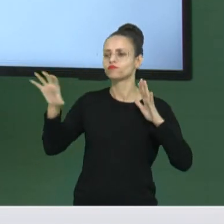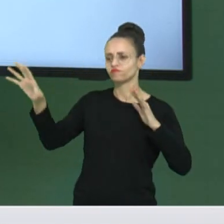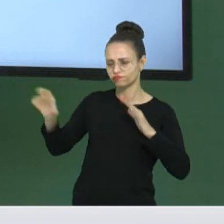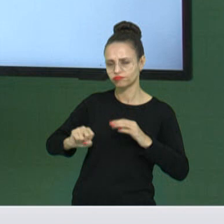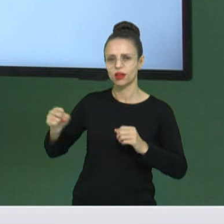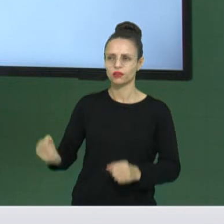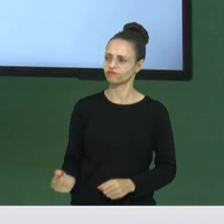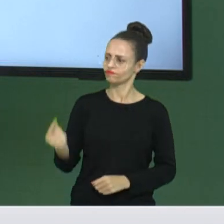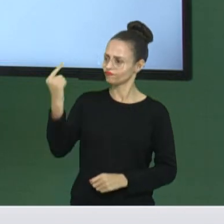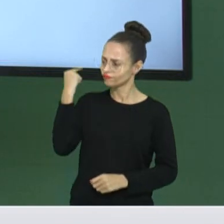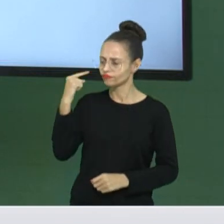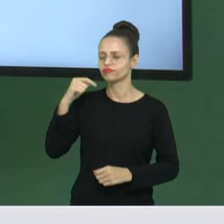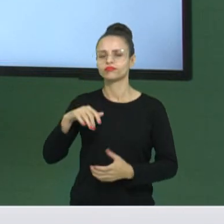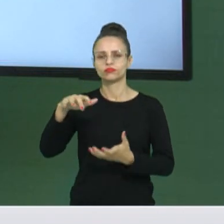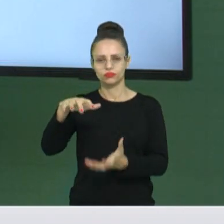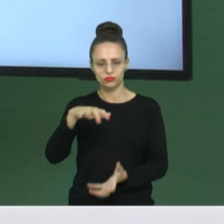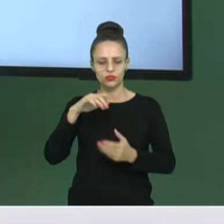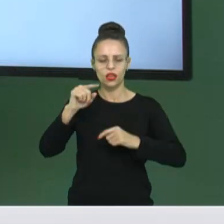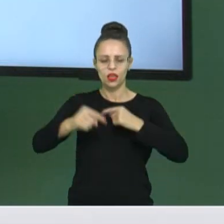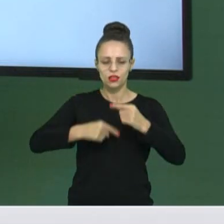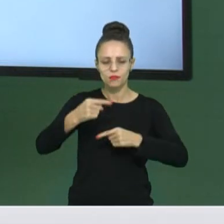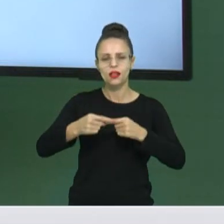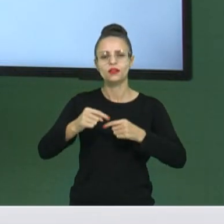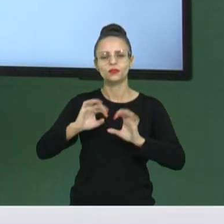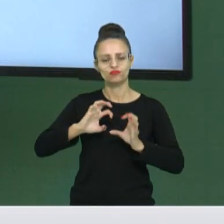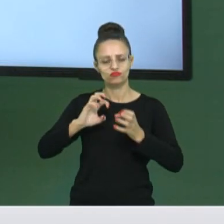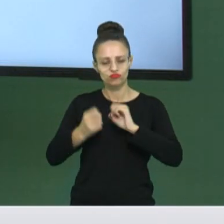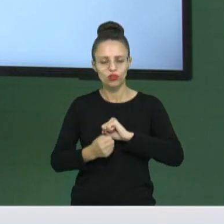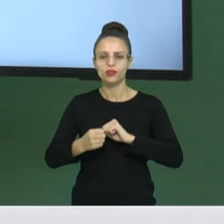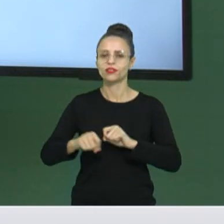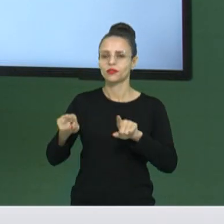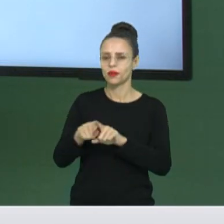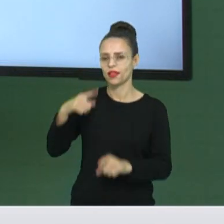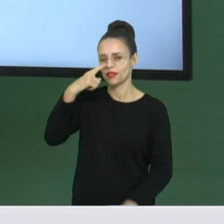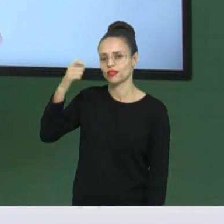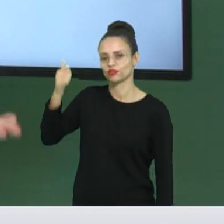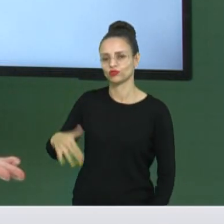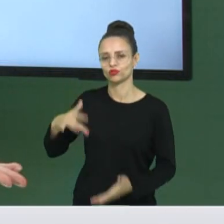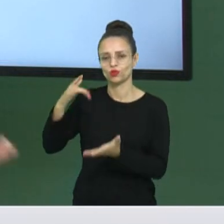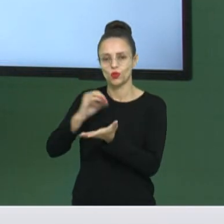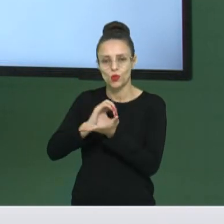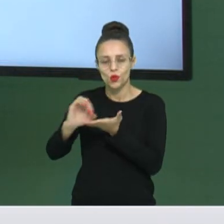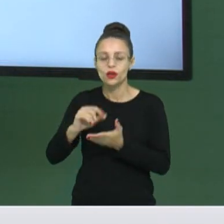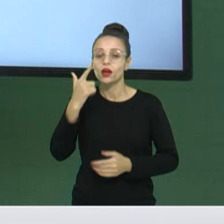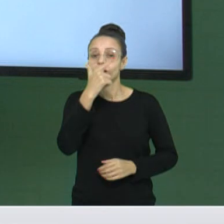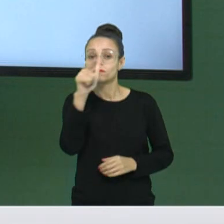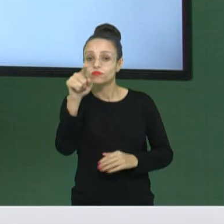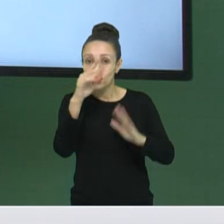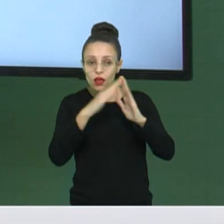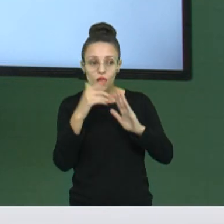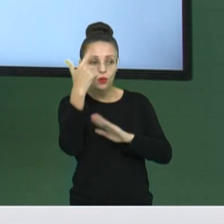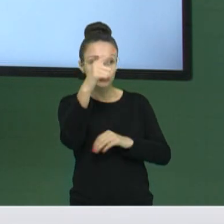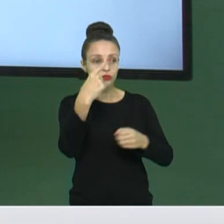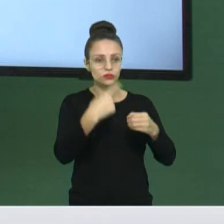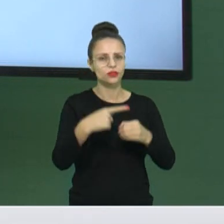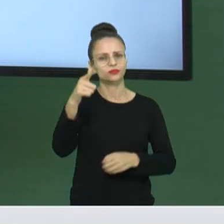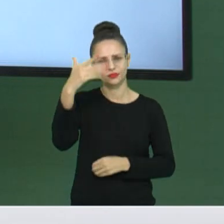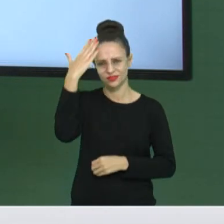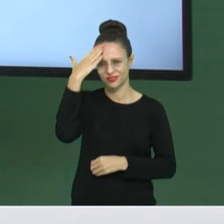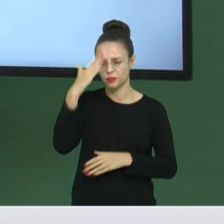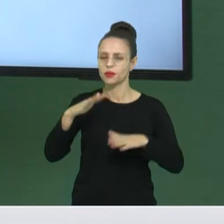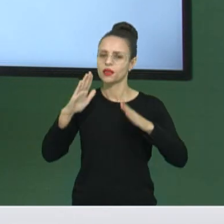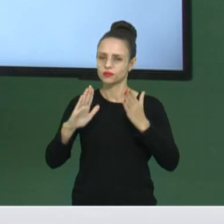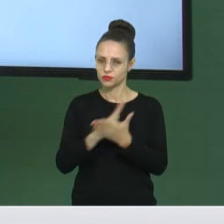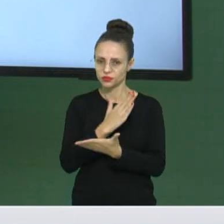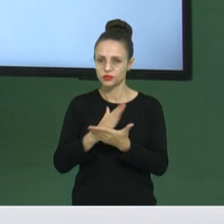lixo reciclado, uma outra hora passa o lixo orgânico comum, tá certo? Se você mora numa outra cidade, você sabe que às vezes a